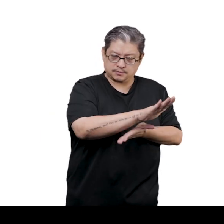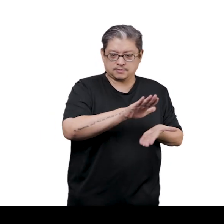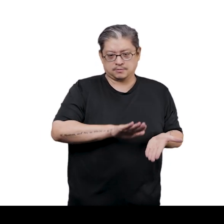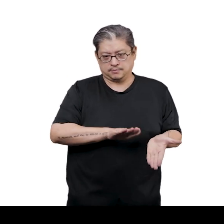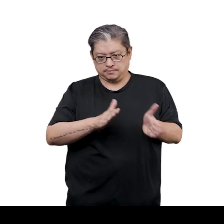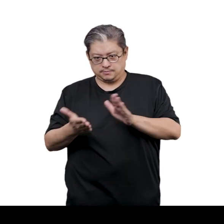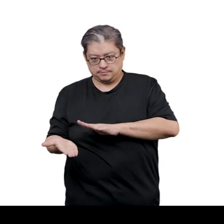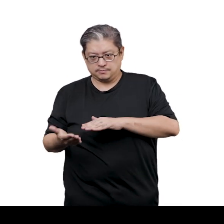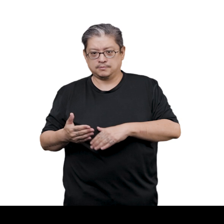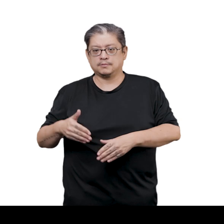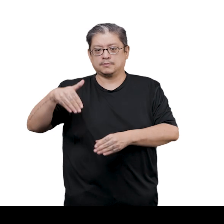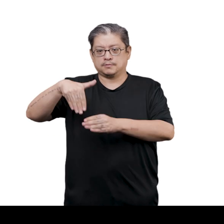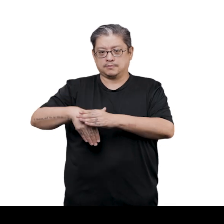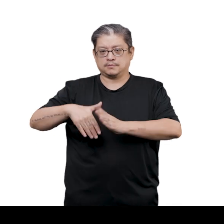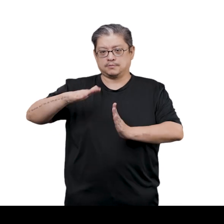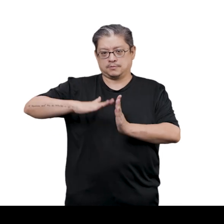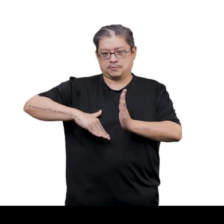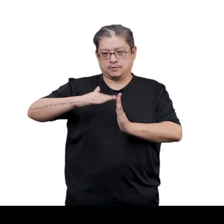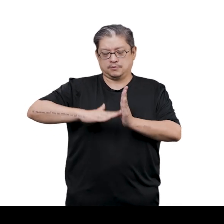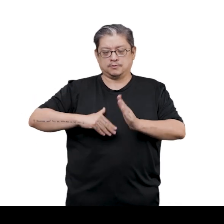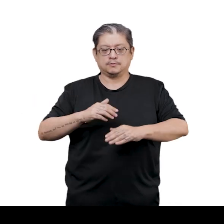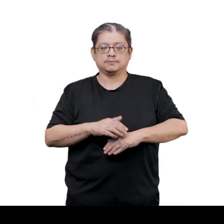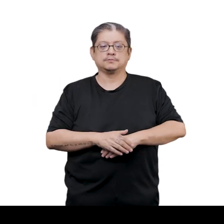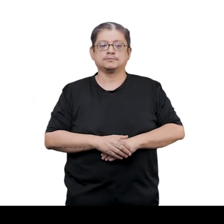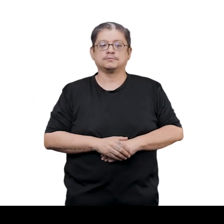em serigrafia e tinta vinílica.